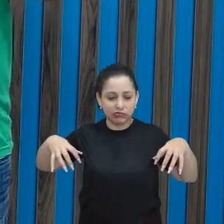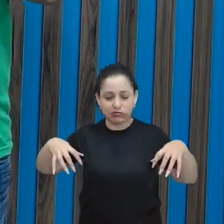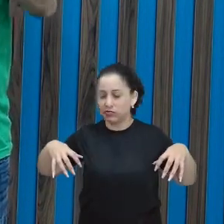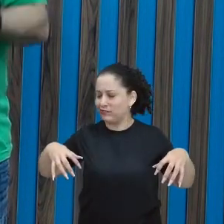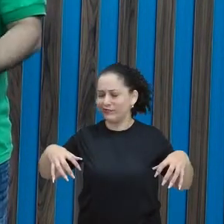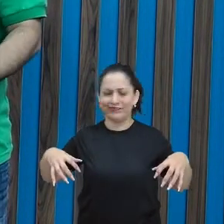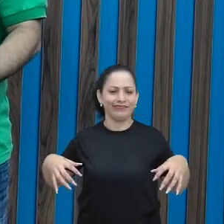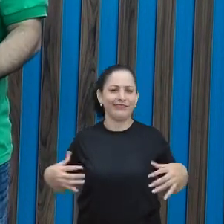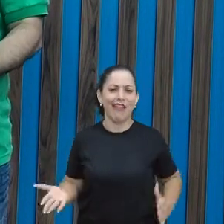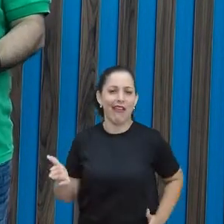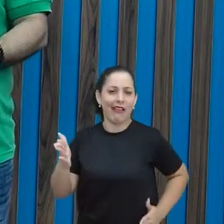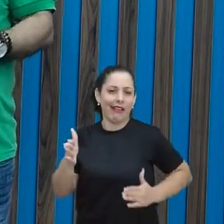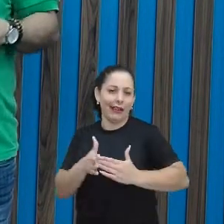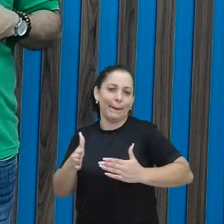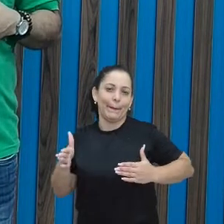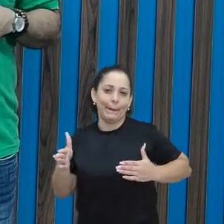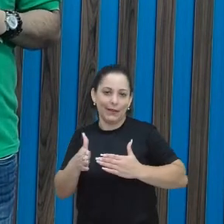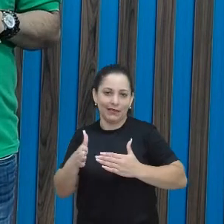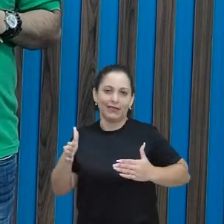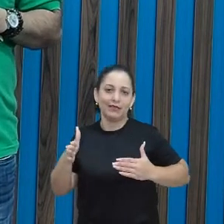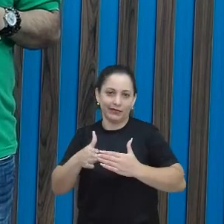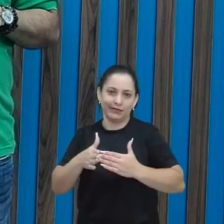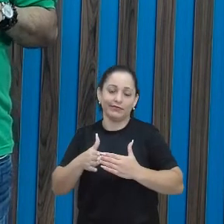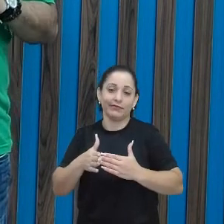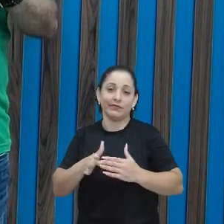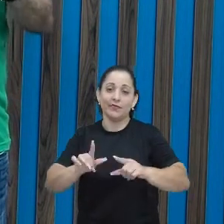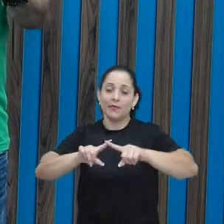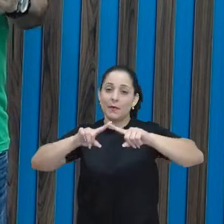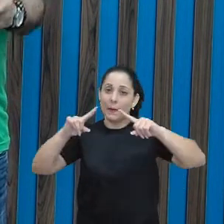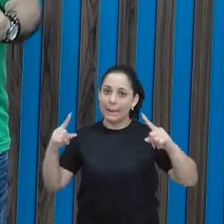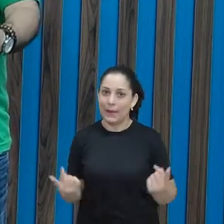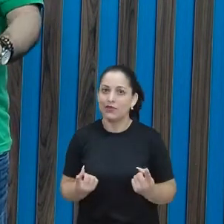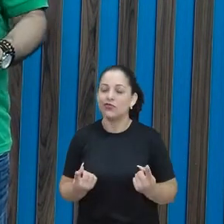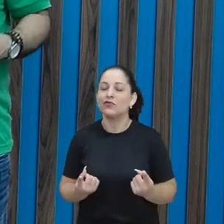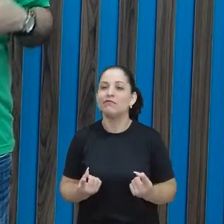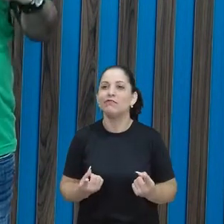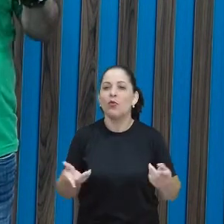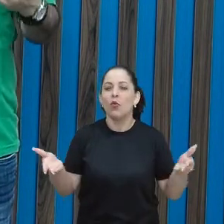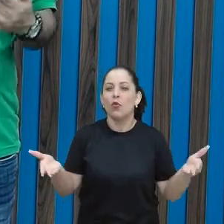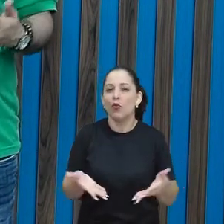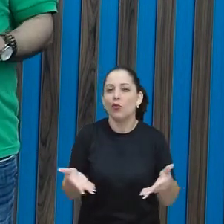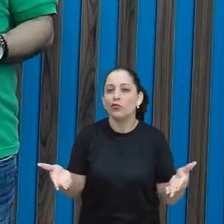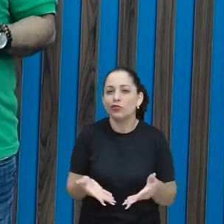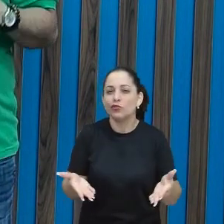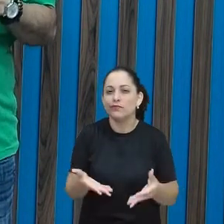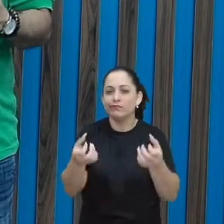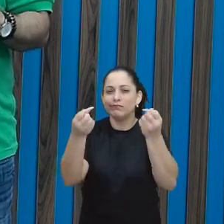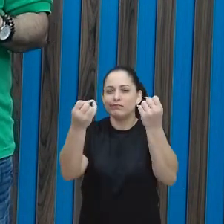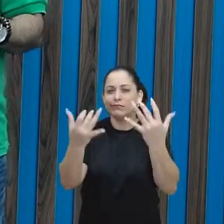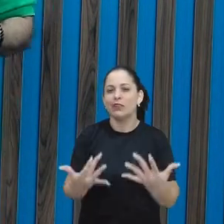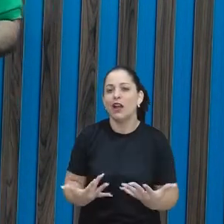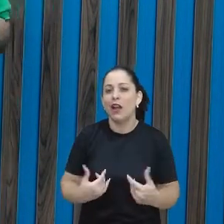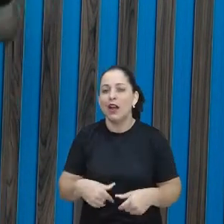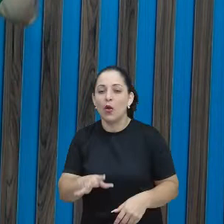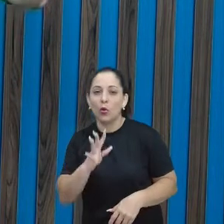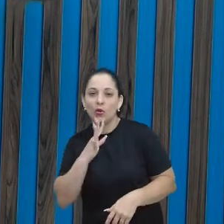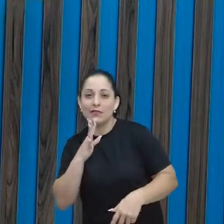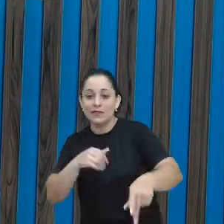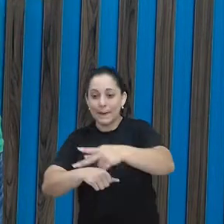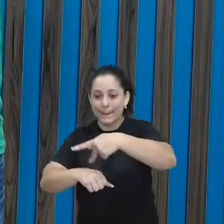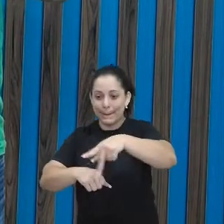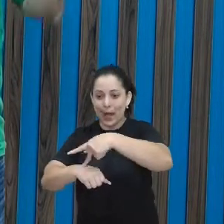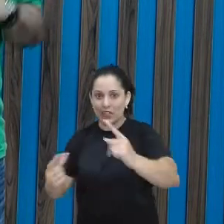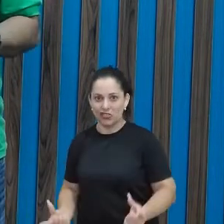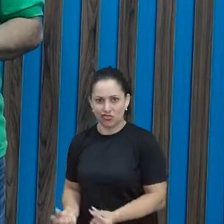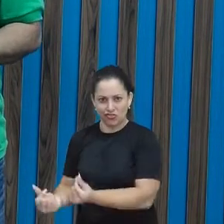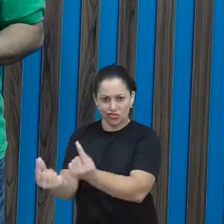é limitante. Mas a gente fala hoje, por exemplo, em países capitalistas que,